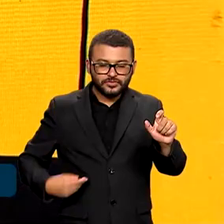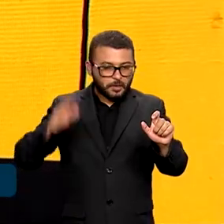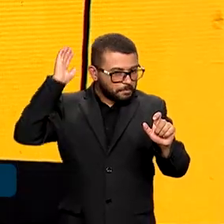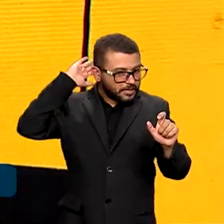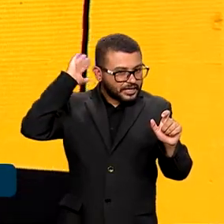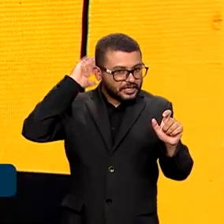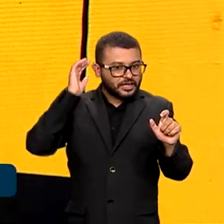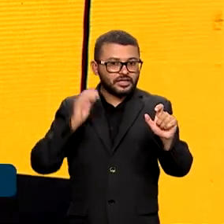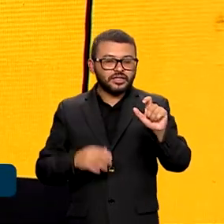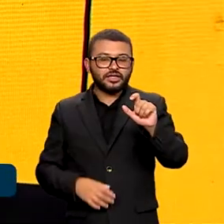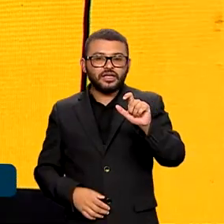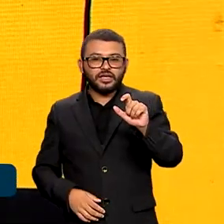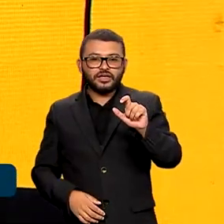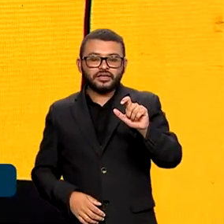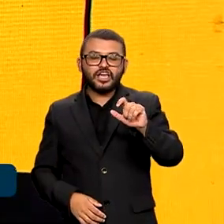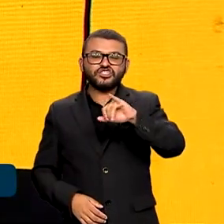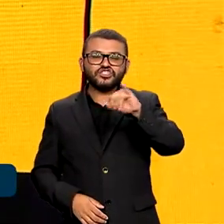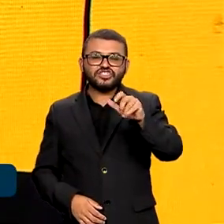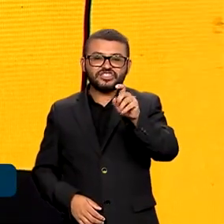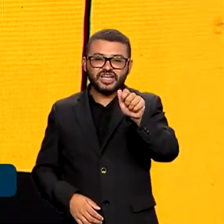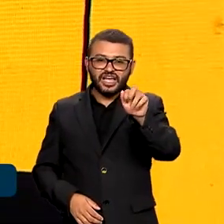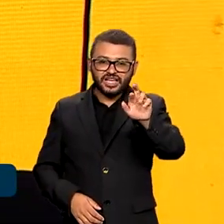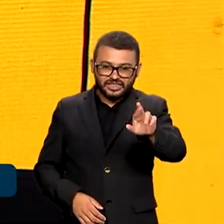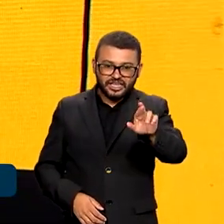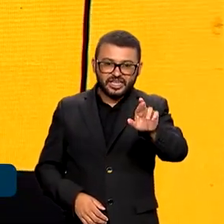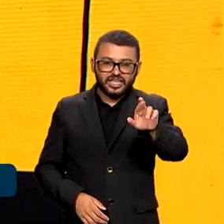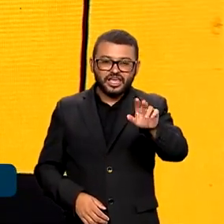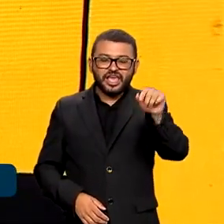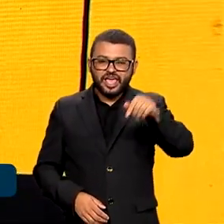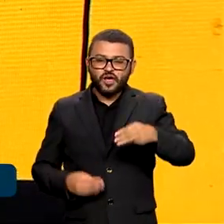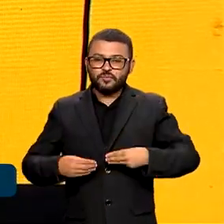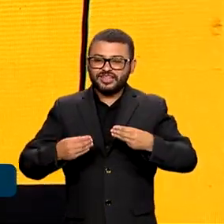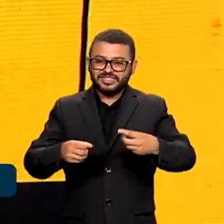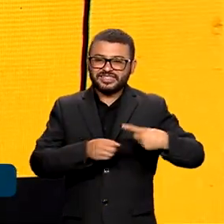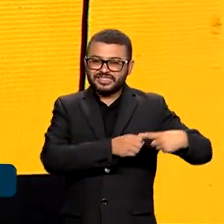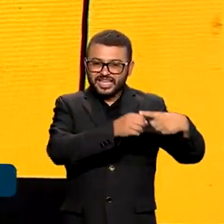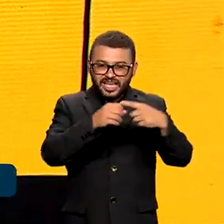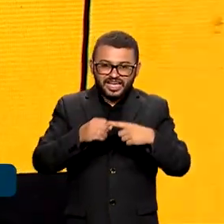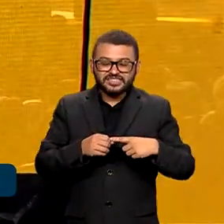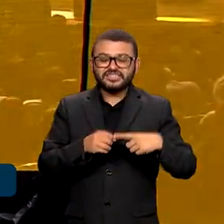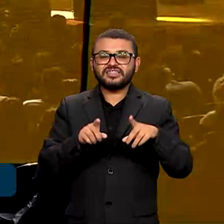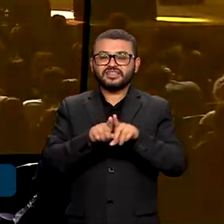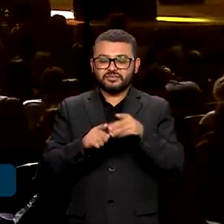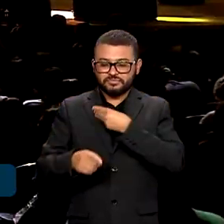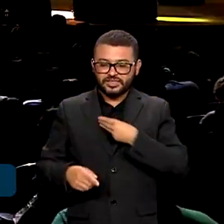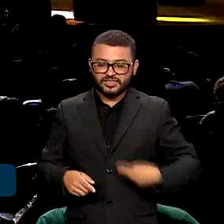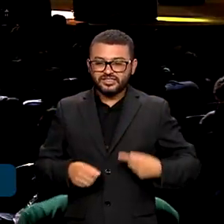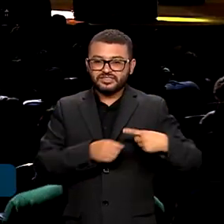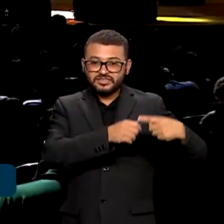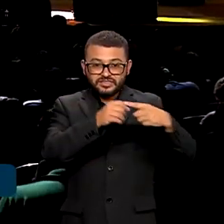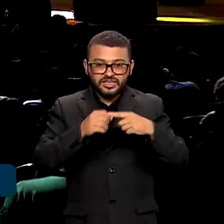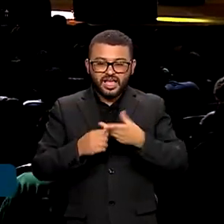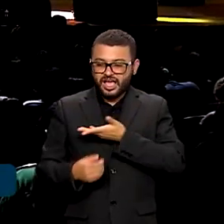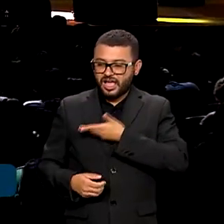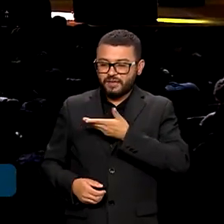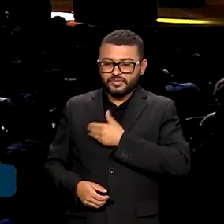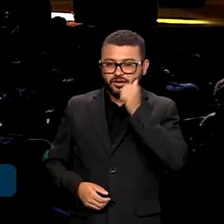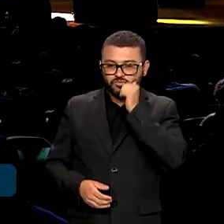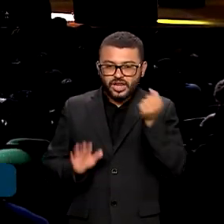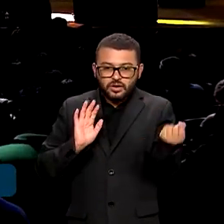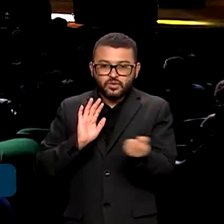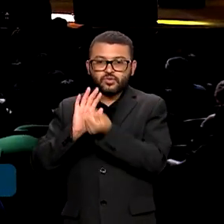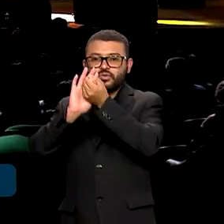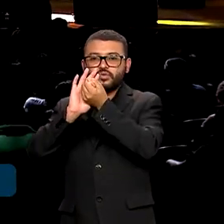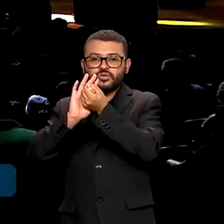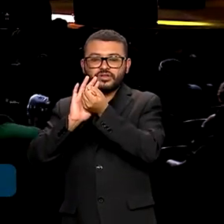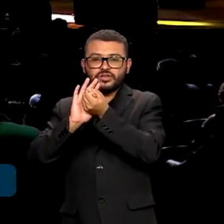paraense Jader Barbalho, ministro das cidades, e da minha querida companheira, símbolo da luta ambiental